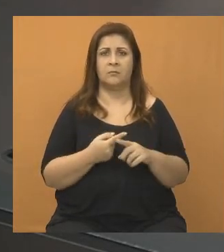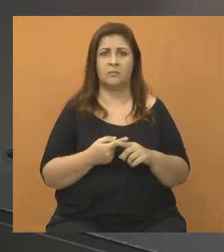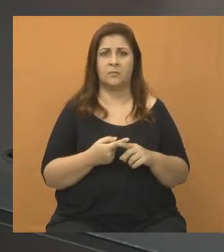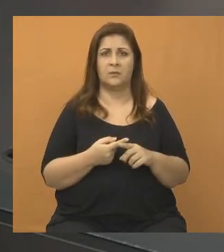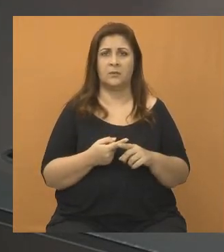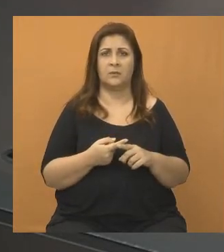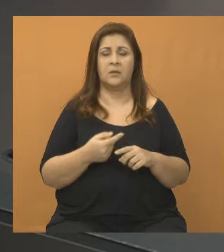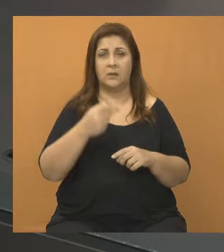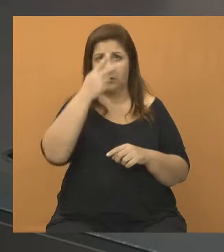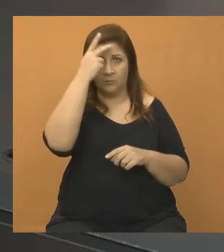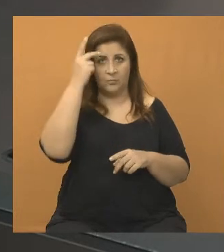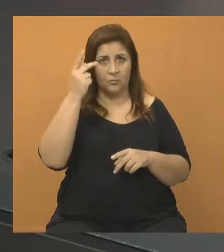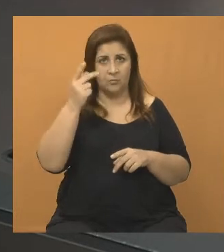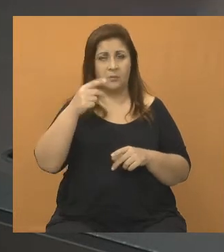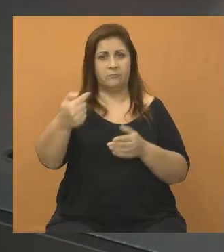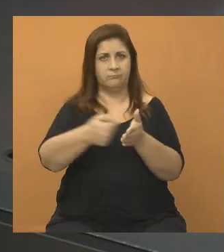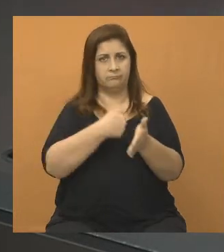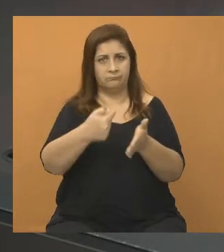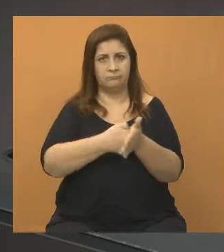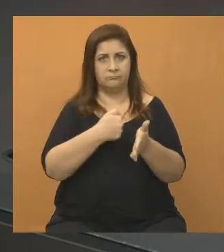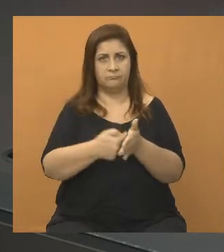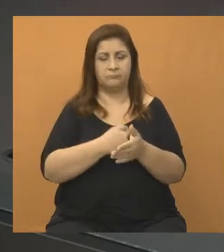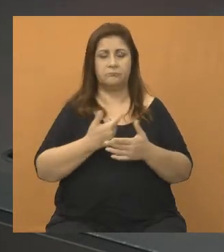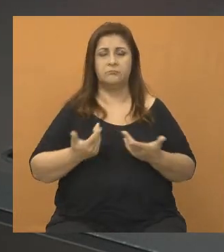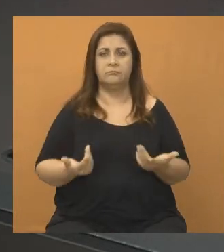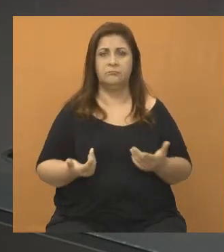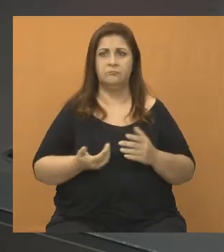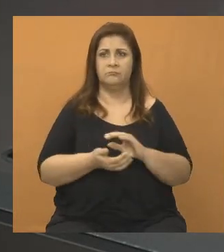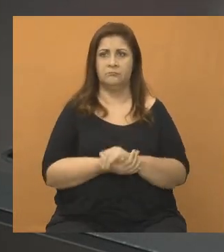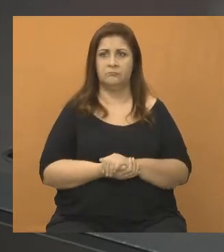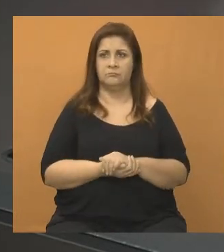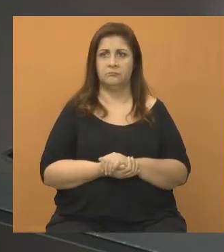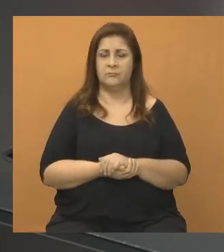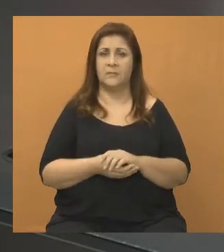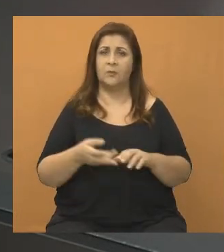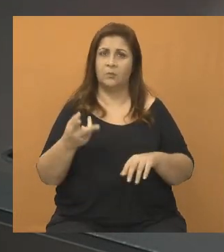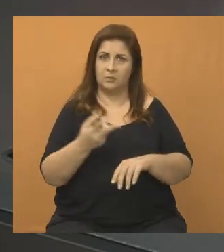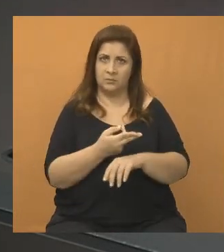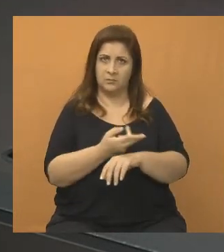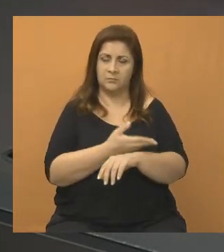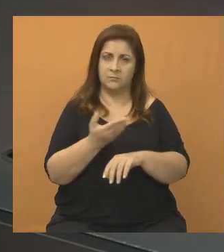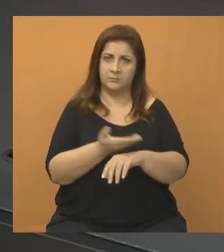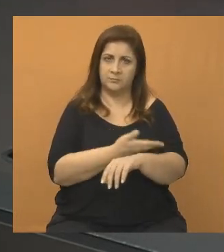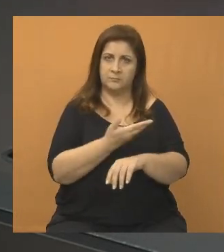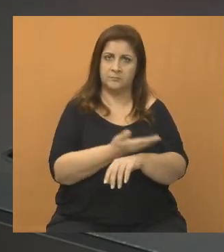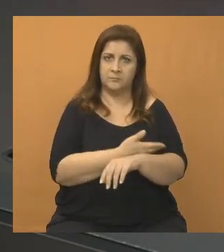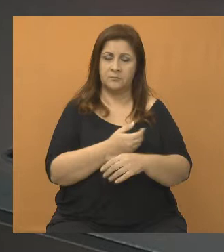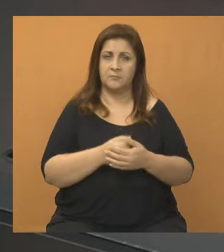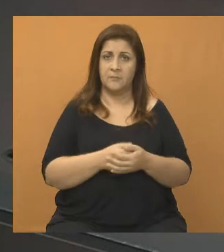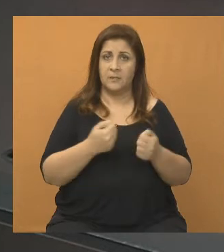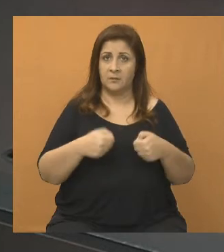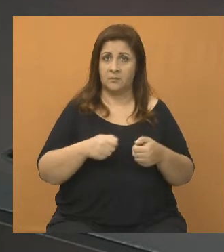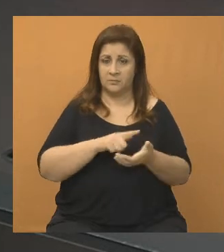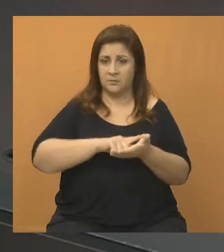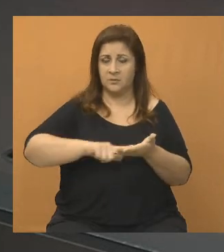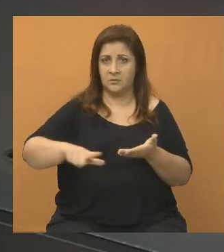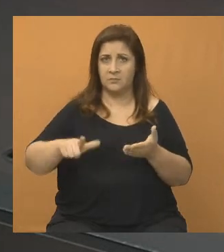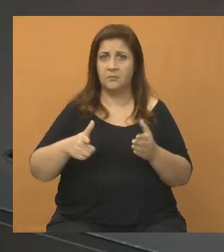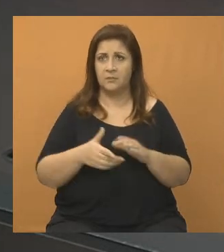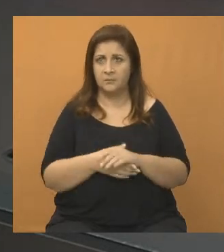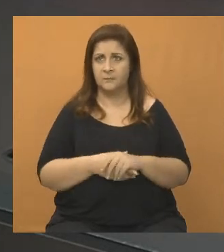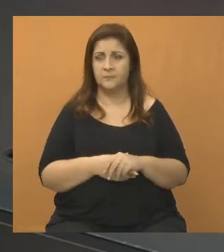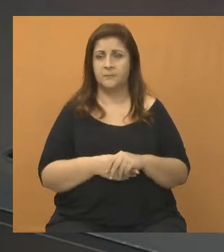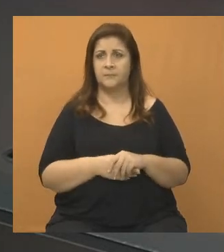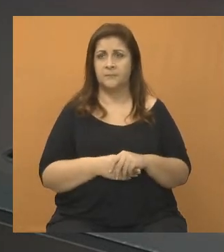aqui, a gente é cobrado o tempo todo. E, naturalmente, essa capina, essa limpeza das praças, ela está incluída aqui dentro